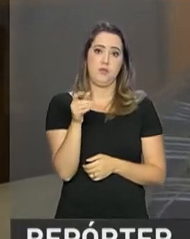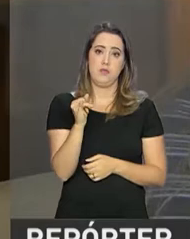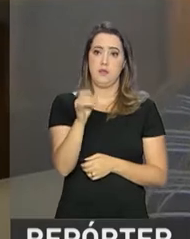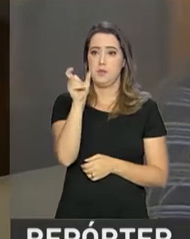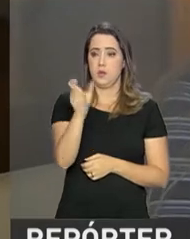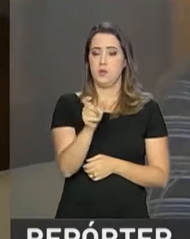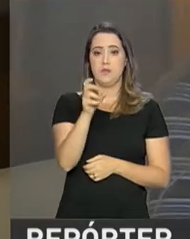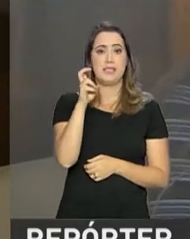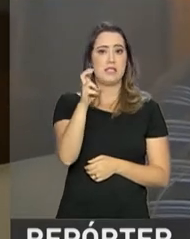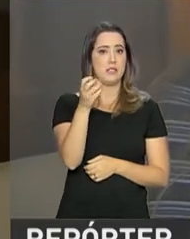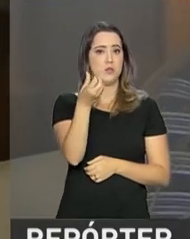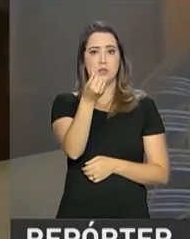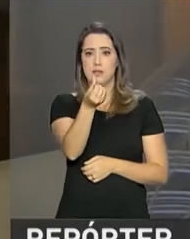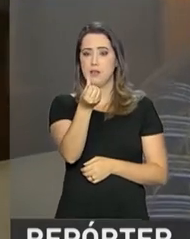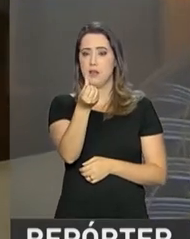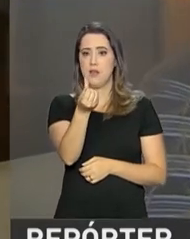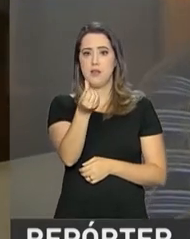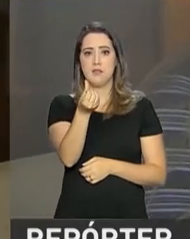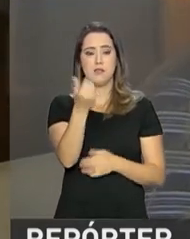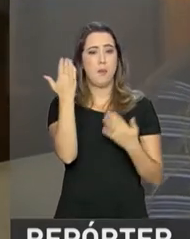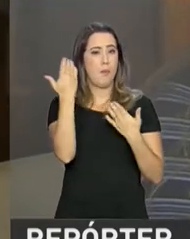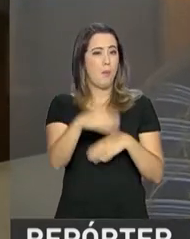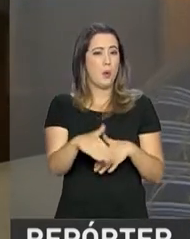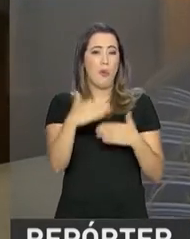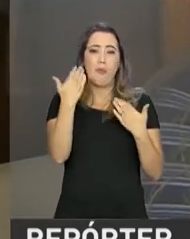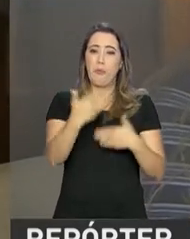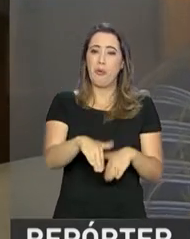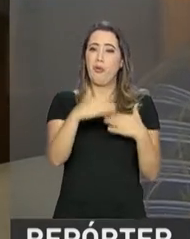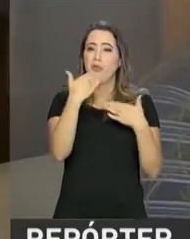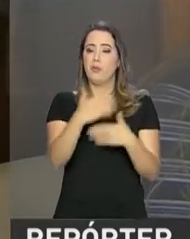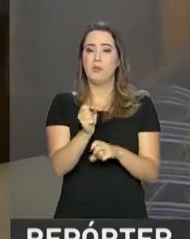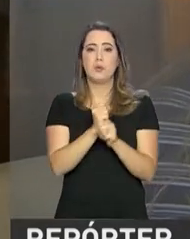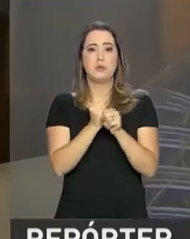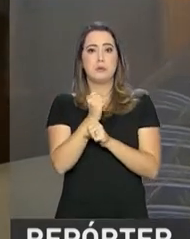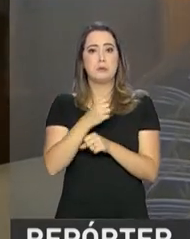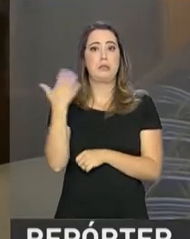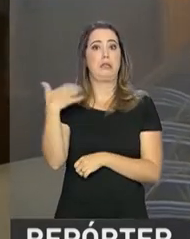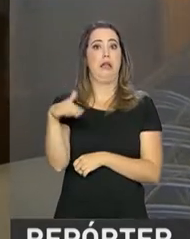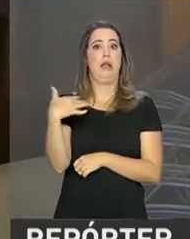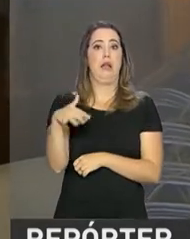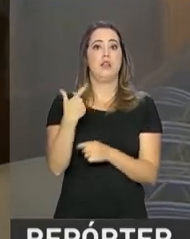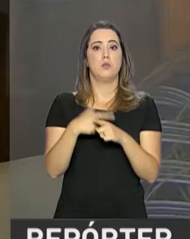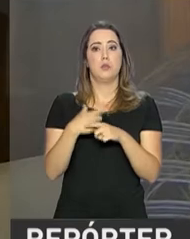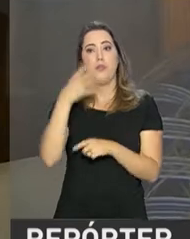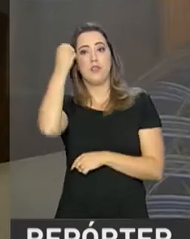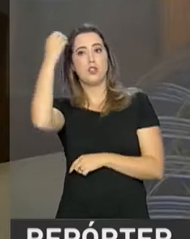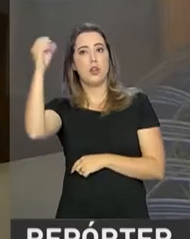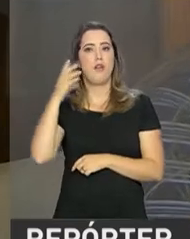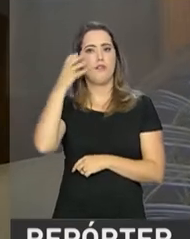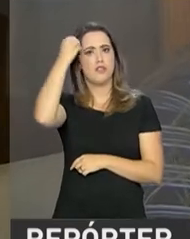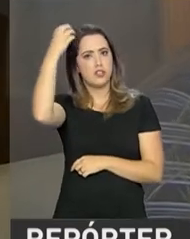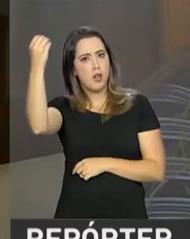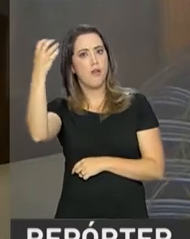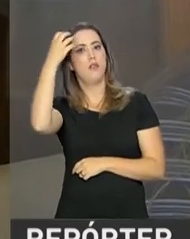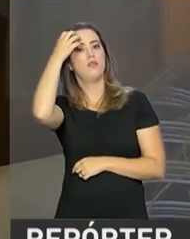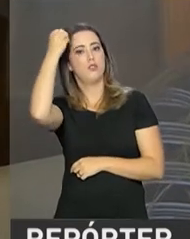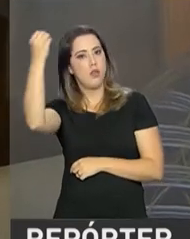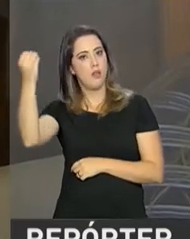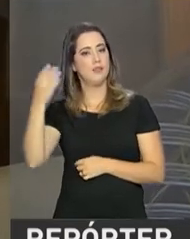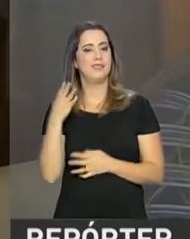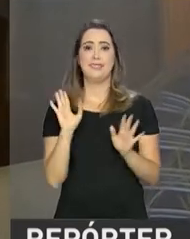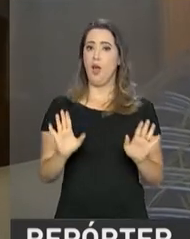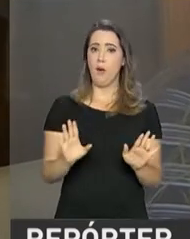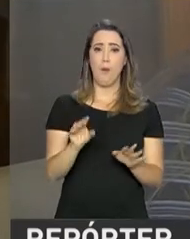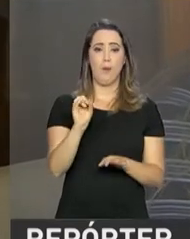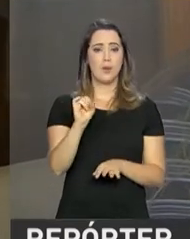56 vestibulares por ano é muito caro você tem que se deslocar para várias cidades diferentes para fazer a prova e consciência